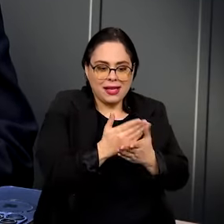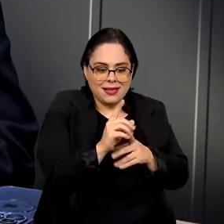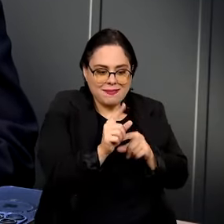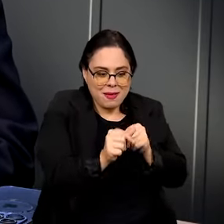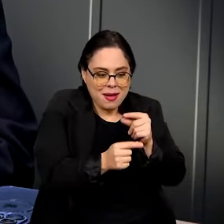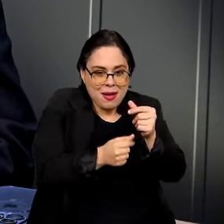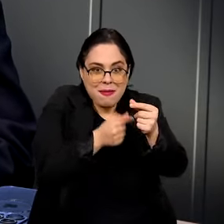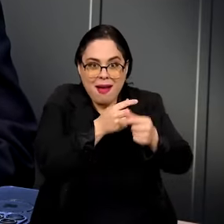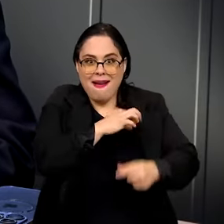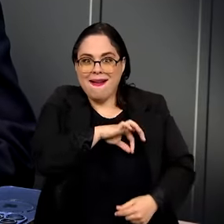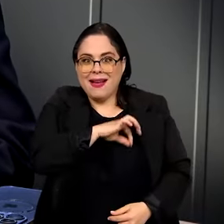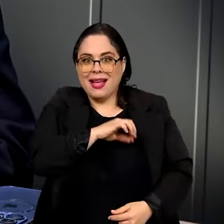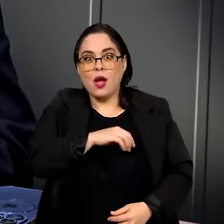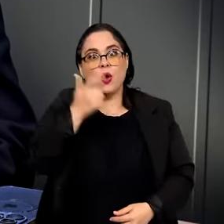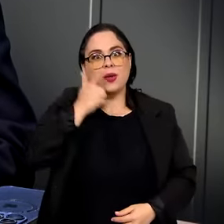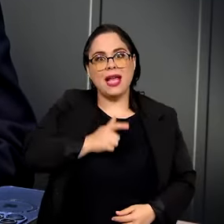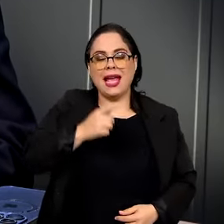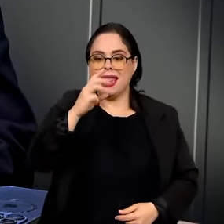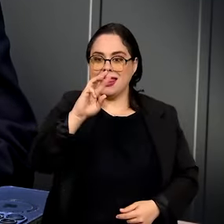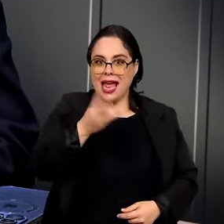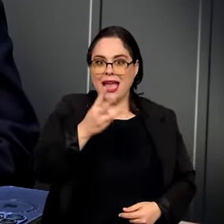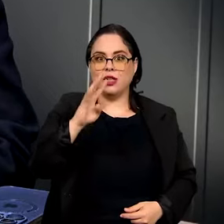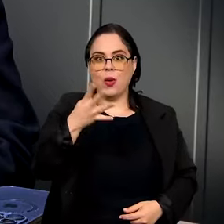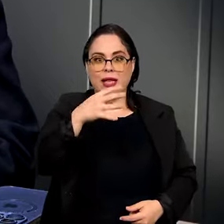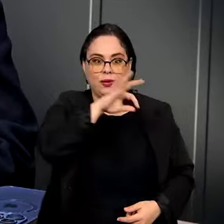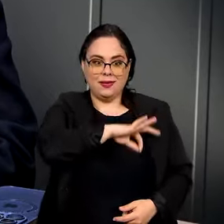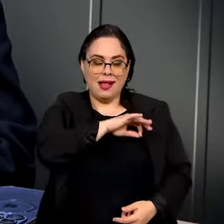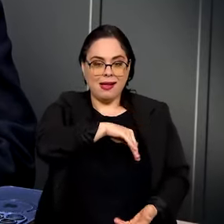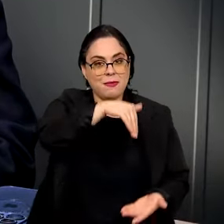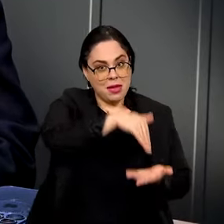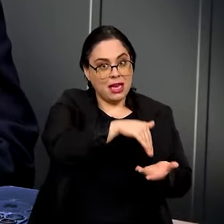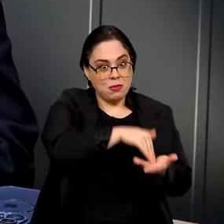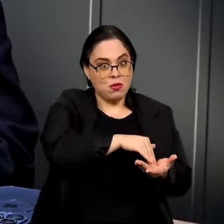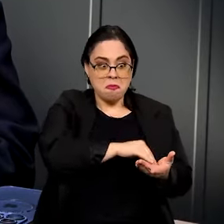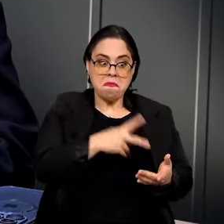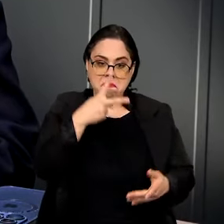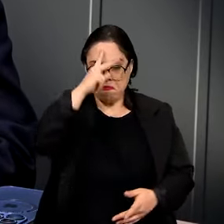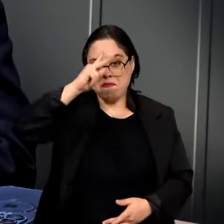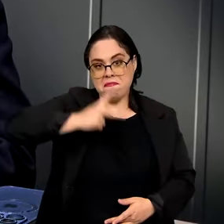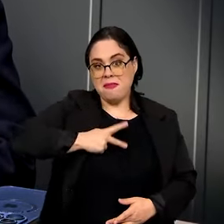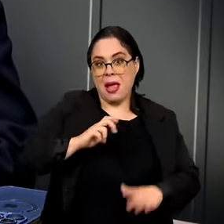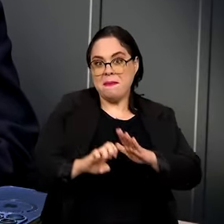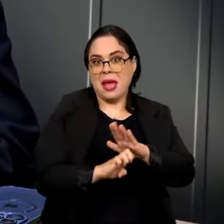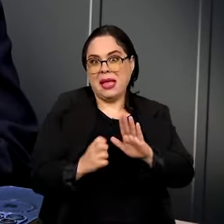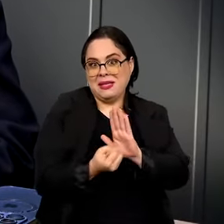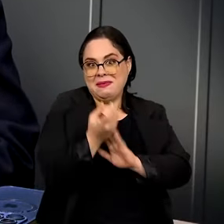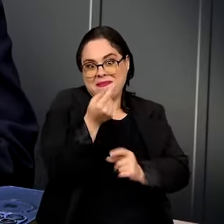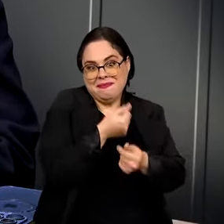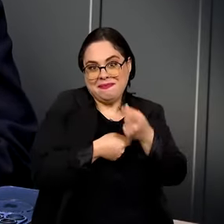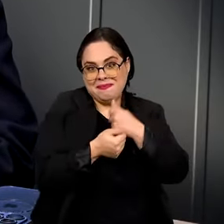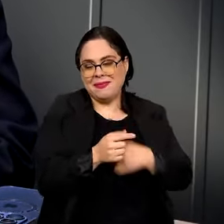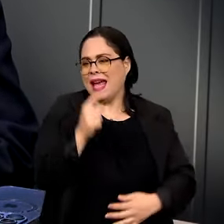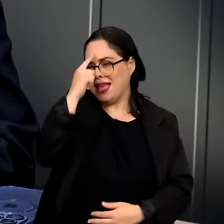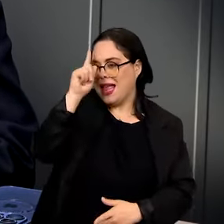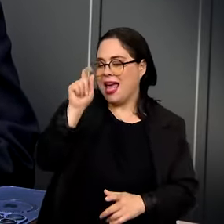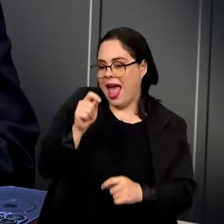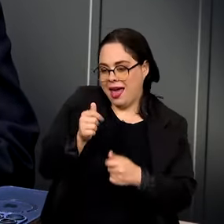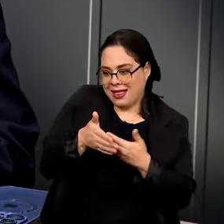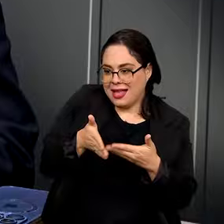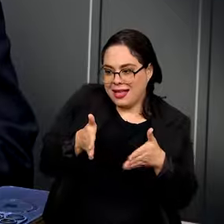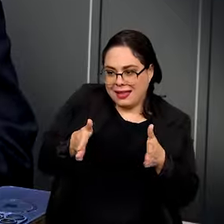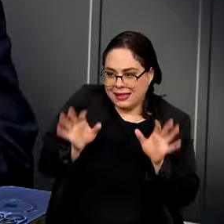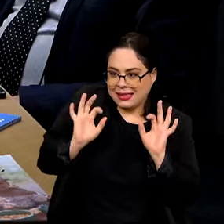eles possam ganhar muito mais tem pessoas que passam a ganhar três quatro salários mínimos montando o seu próprio